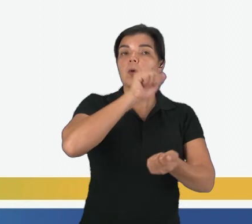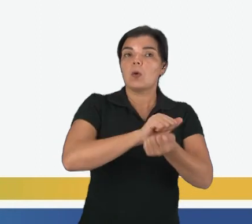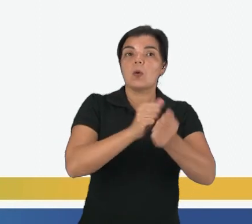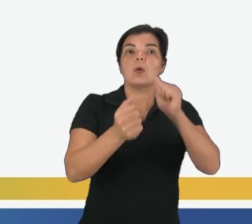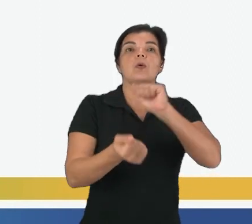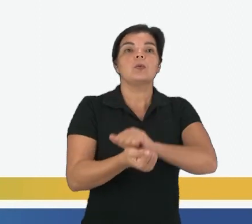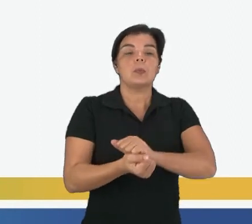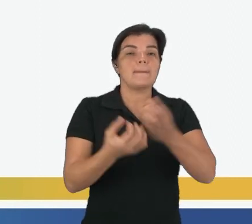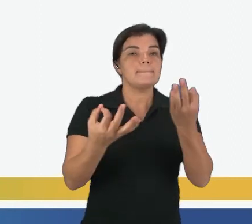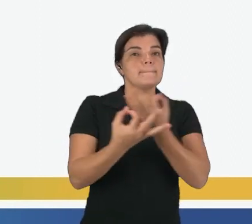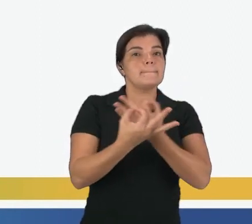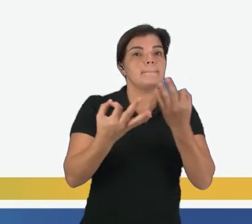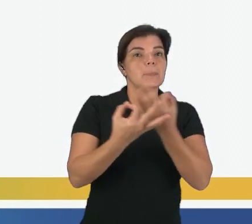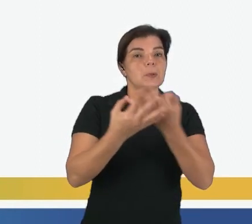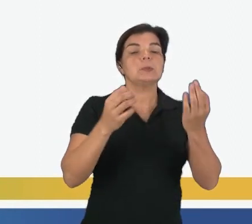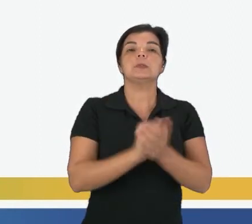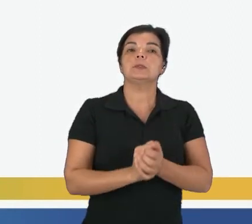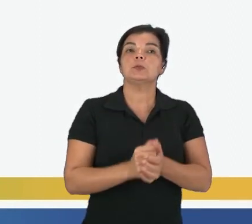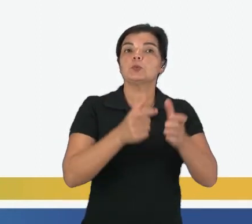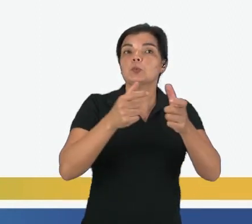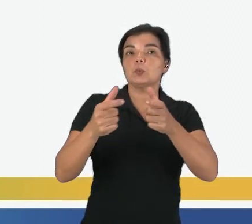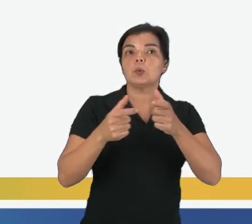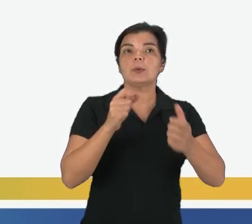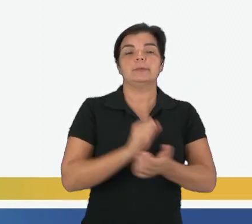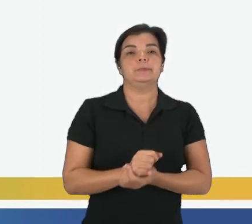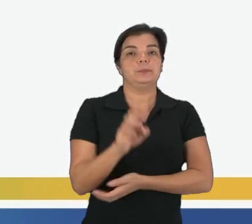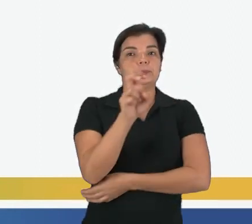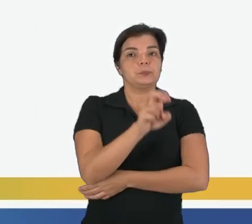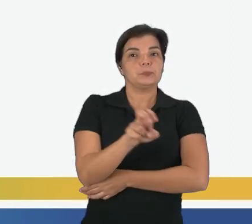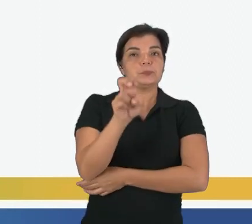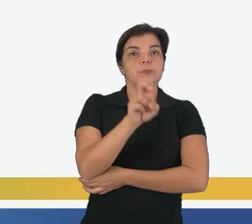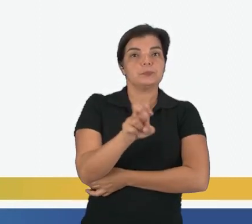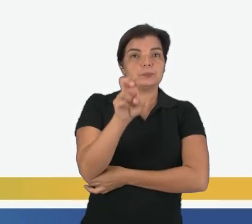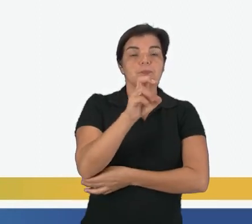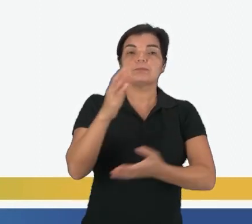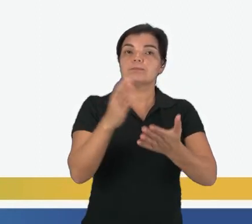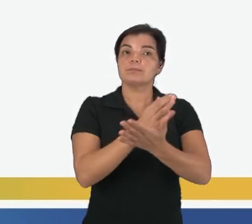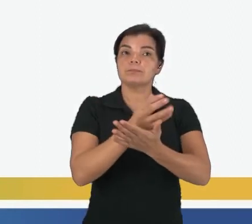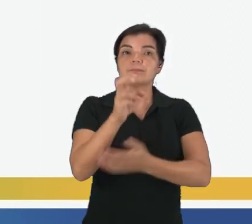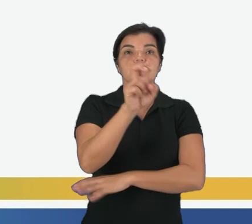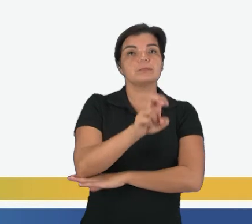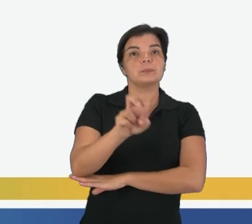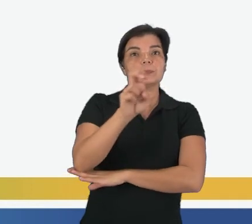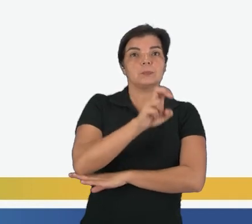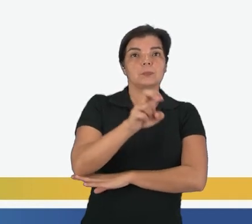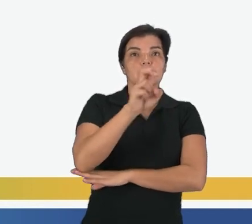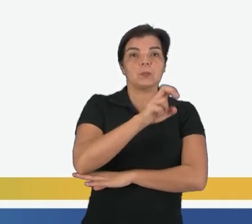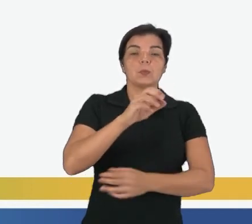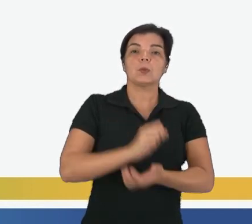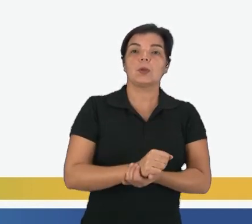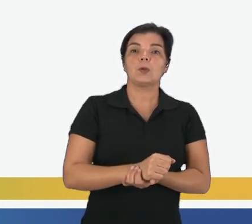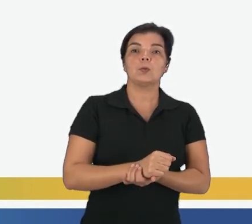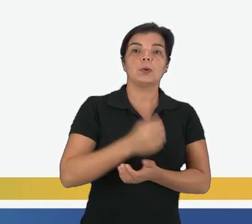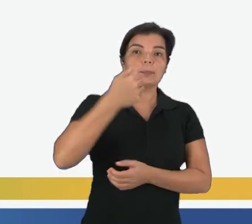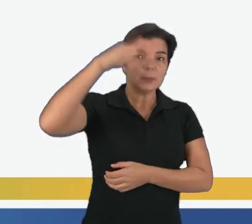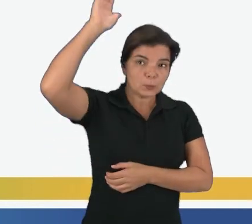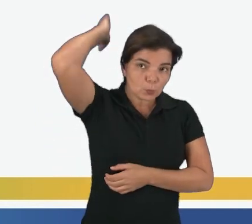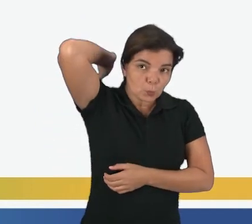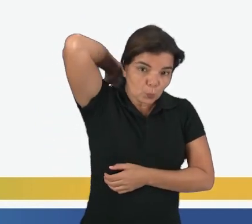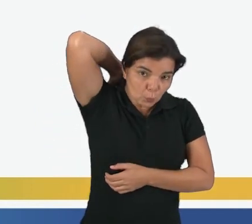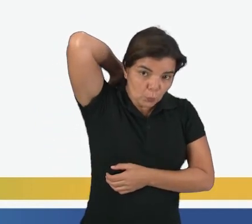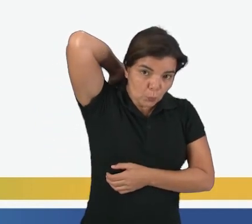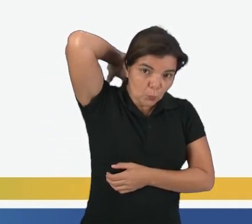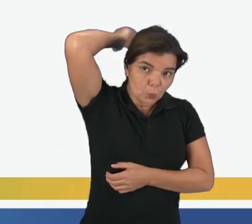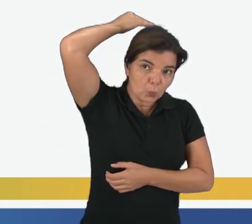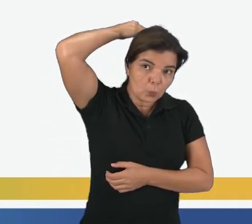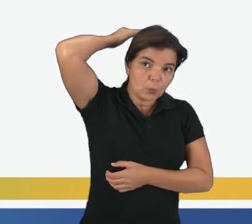adaptam perfeitamente a esse tipo de ambiente. A cobra, alguns tipos de cobra, e também o camelo.